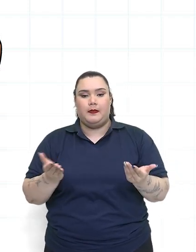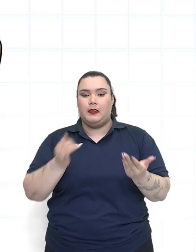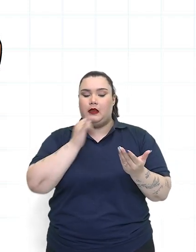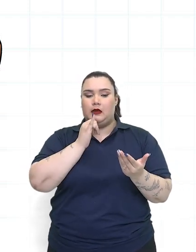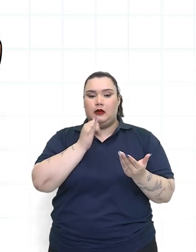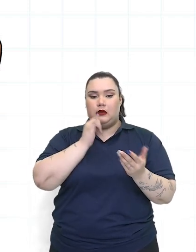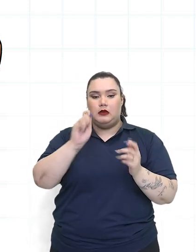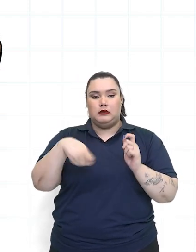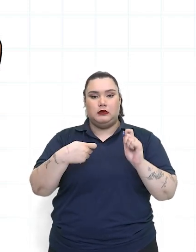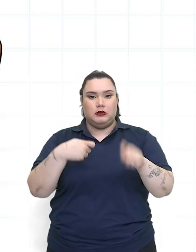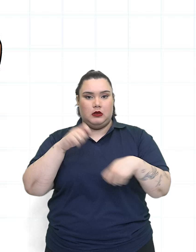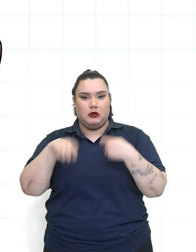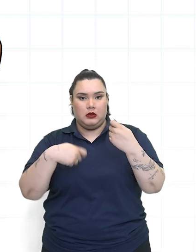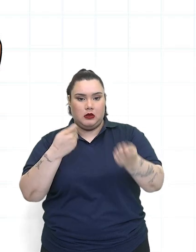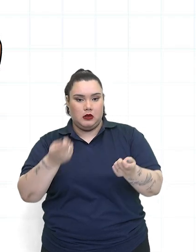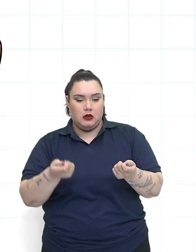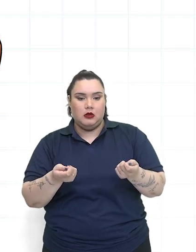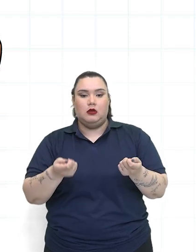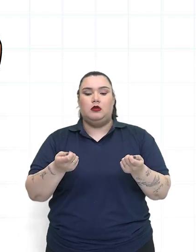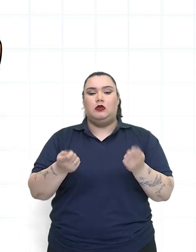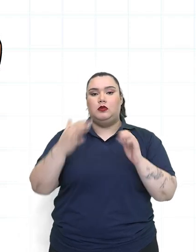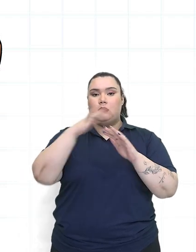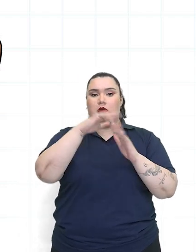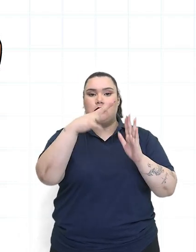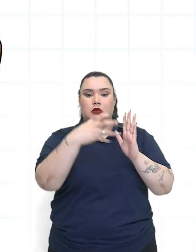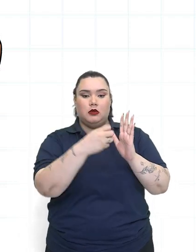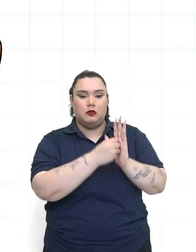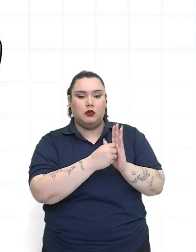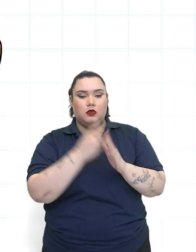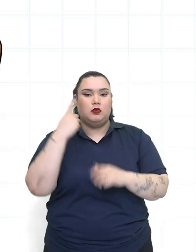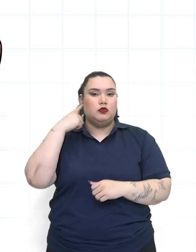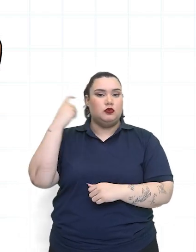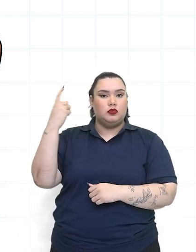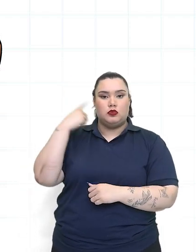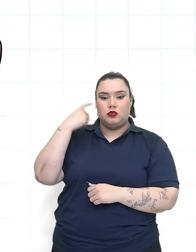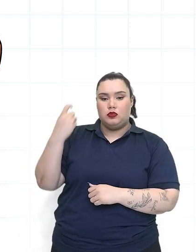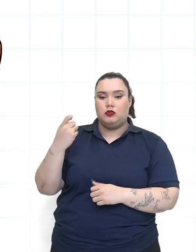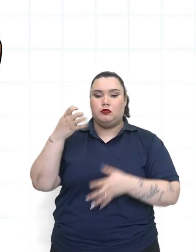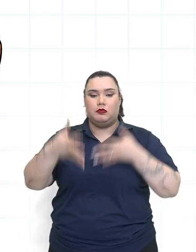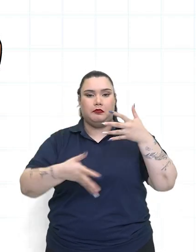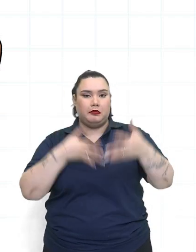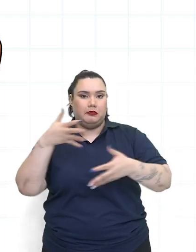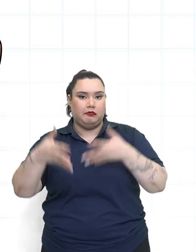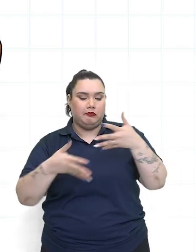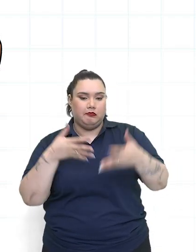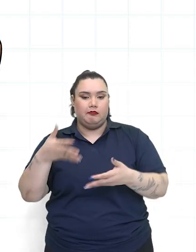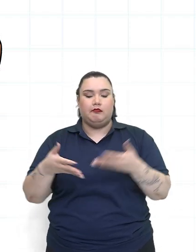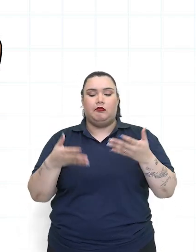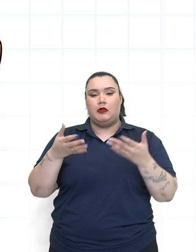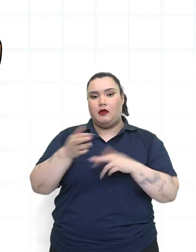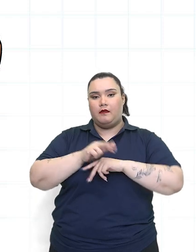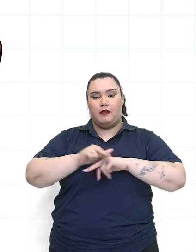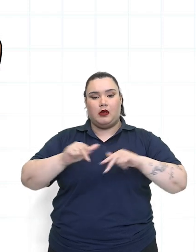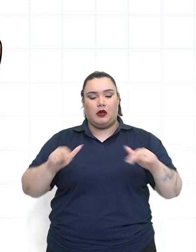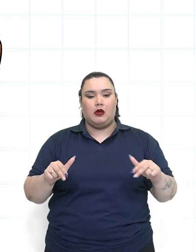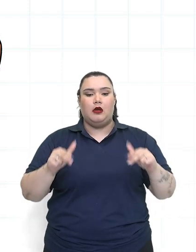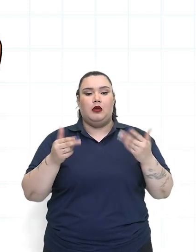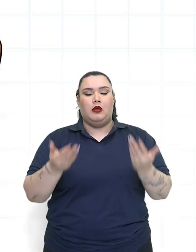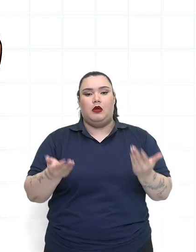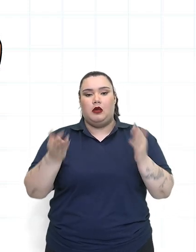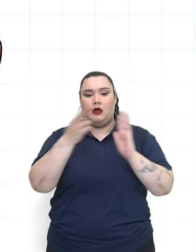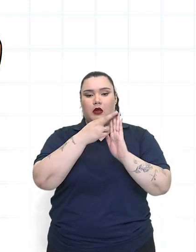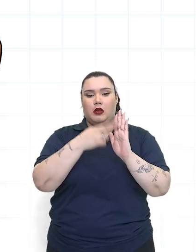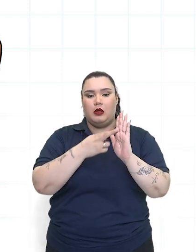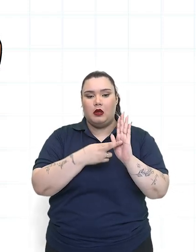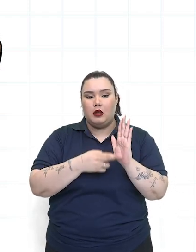os sinais, os símbolos, os sons, os gestos e regras com